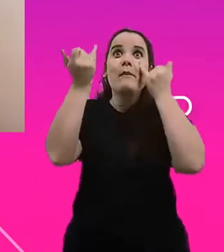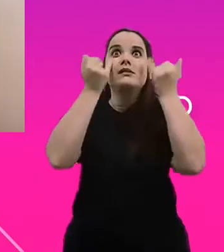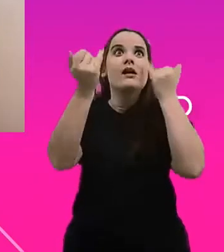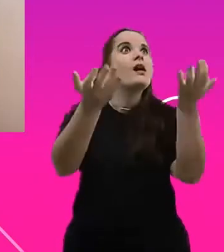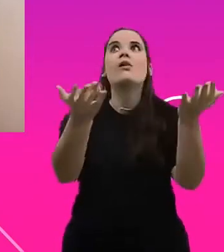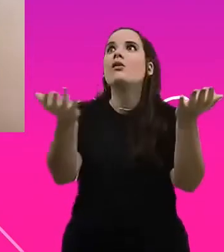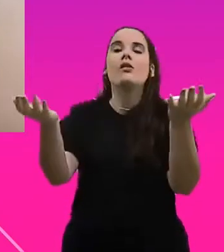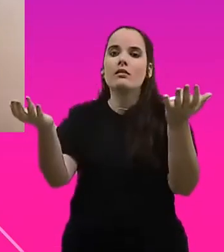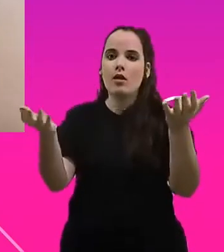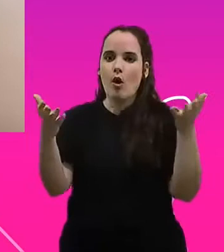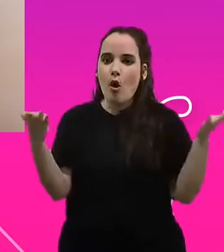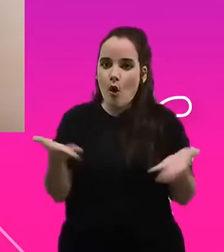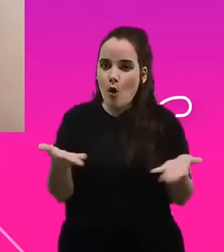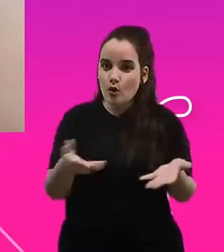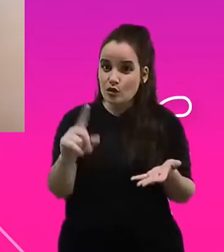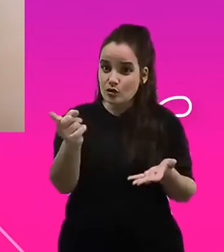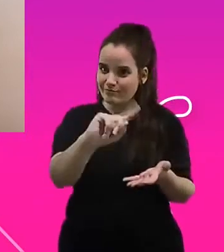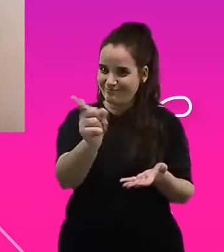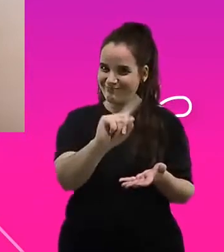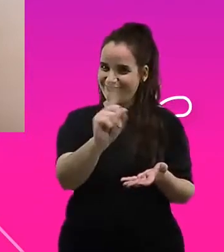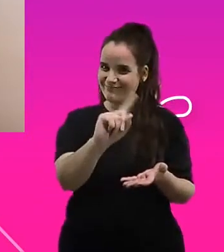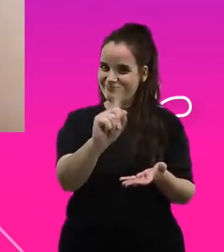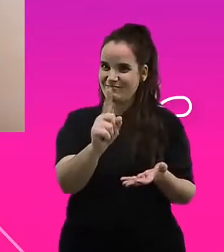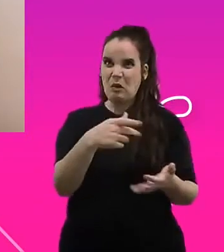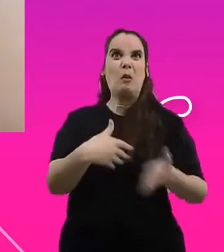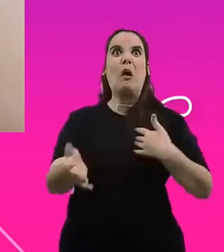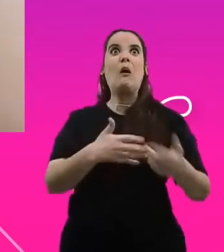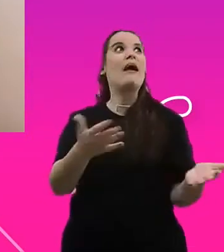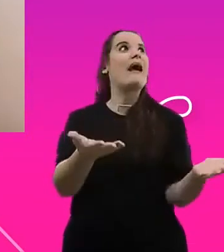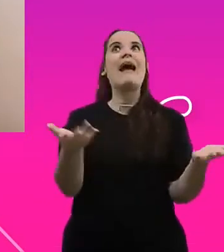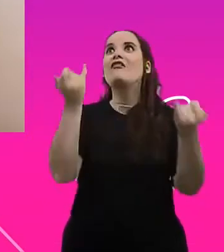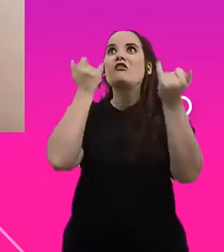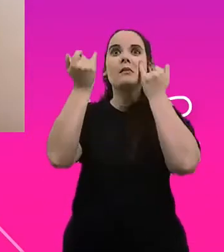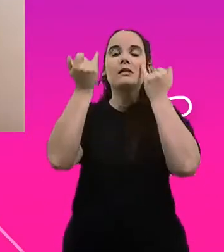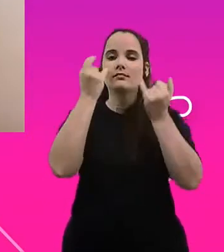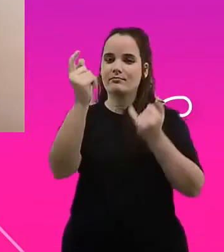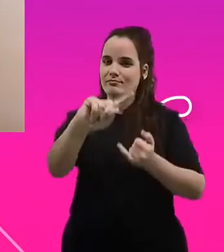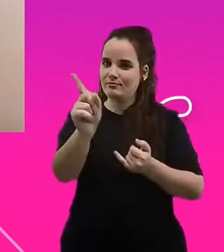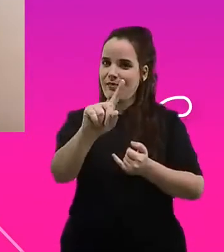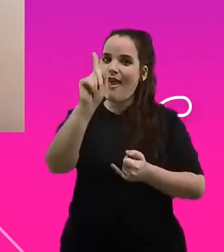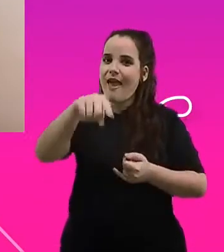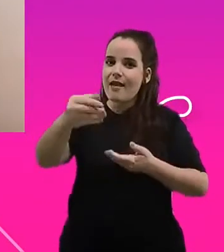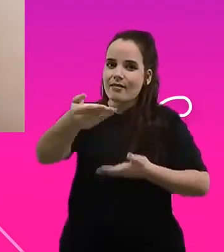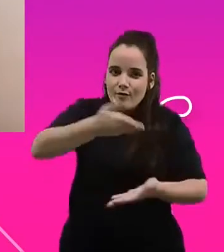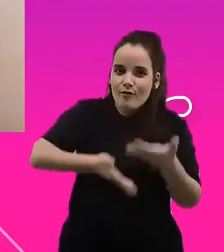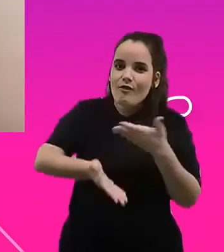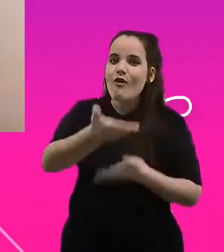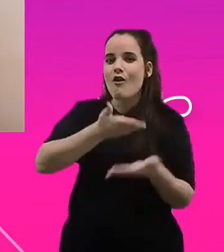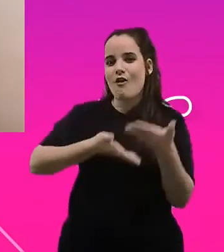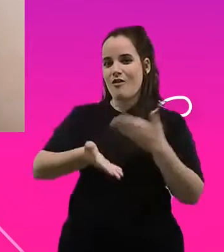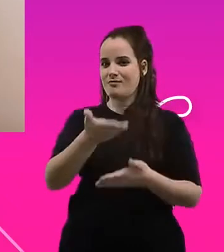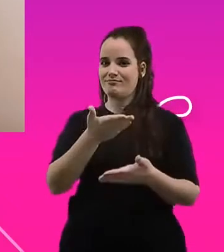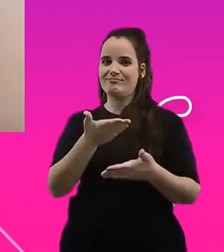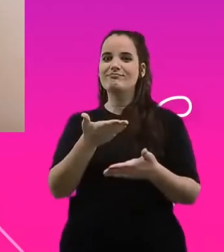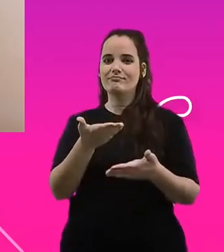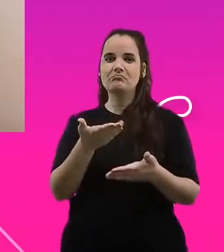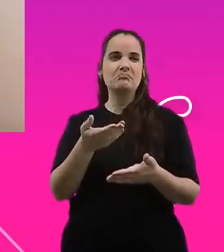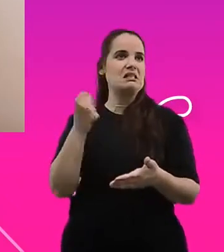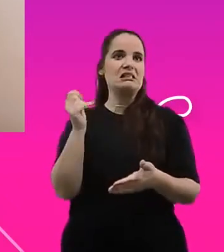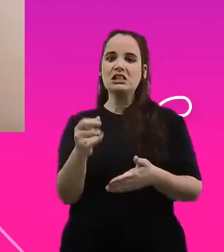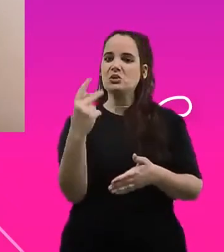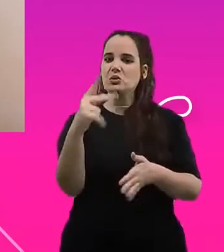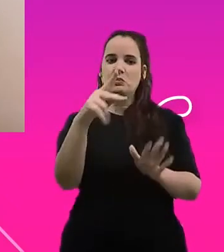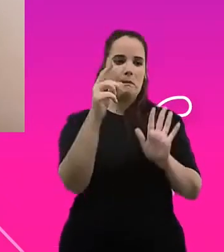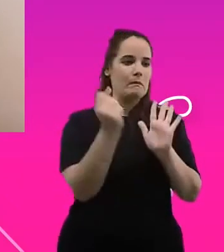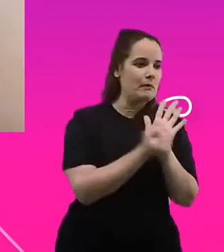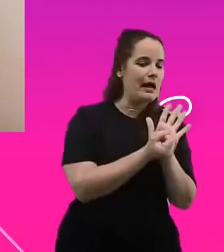de conversa. A gente está conversando, a gente está muito trocando. Não importa se você é uma marca, se você é um influenciador, se você